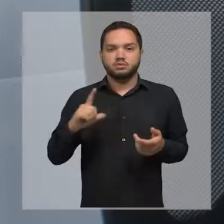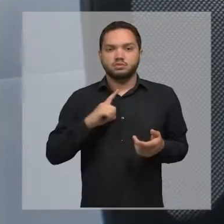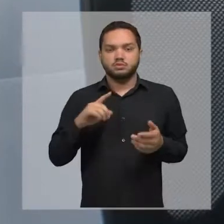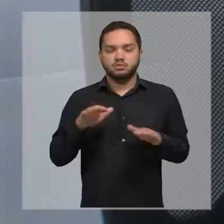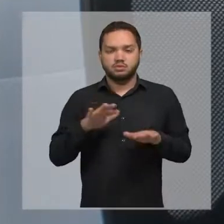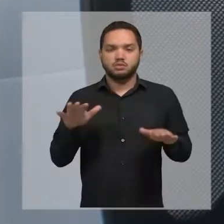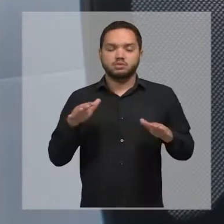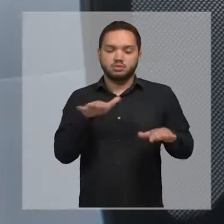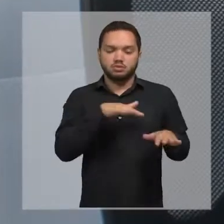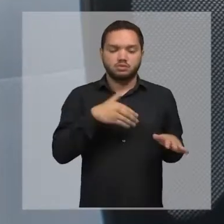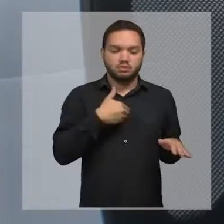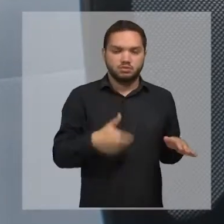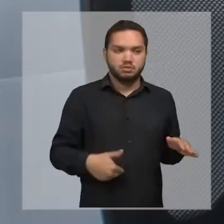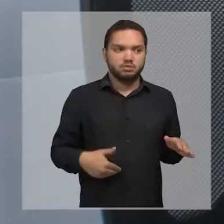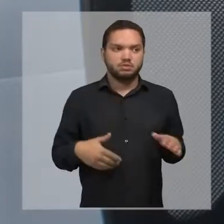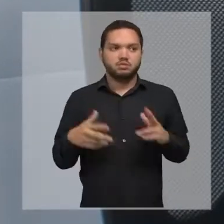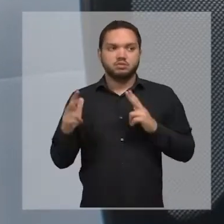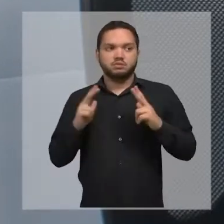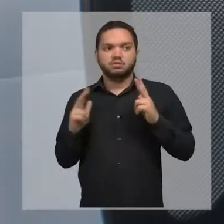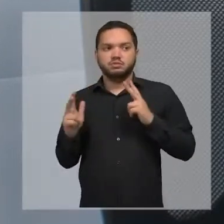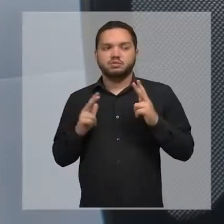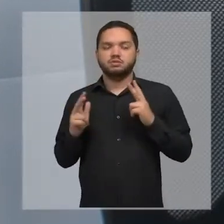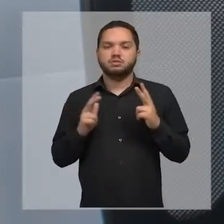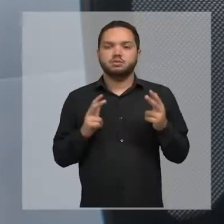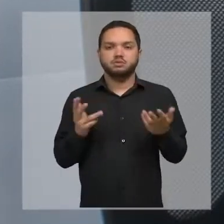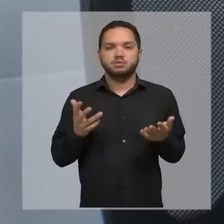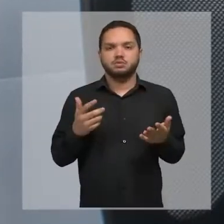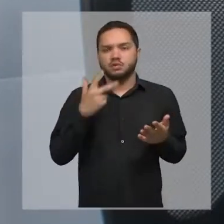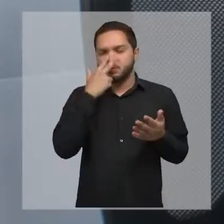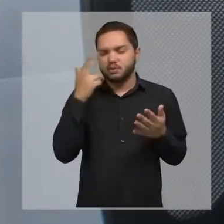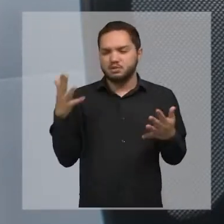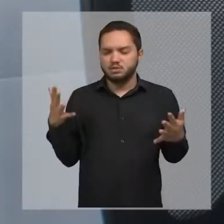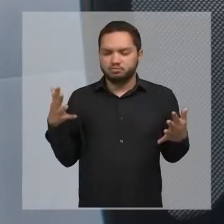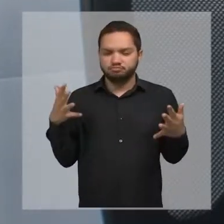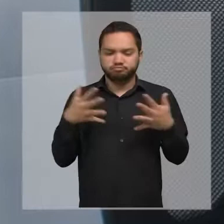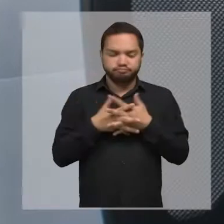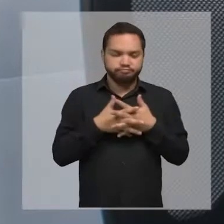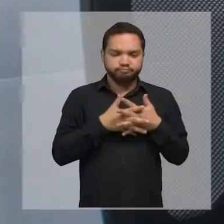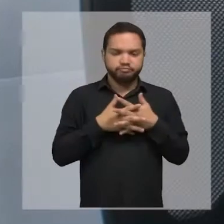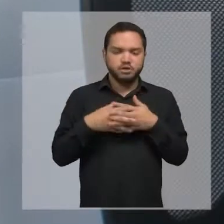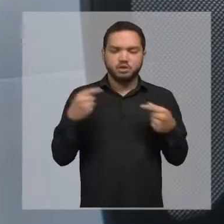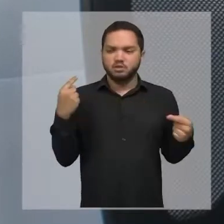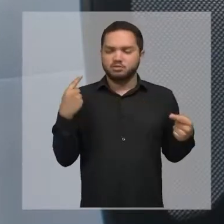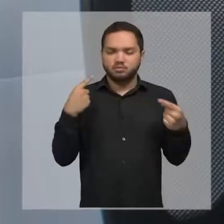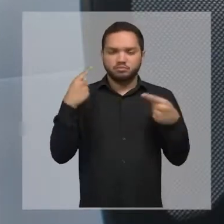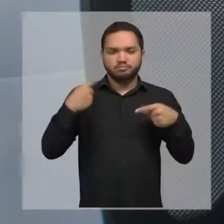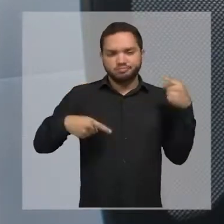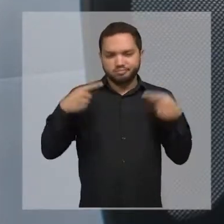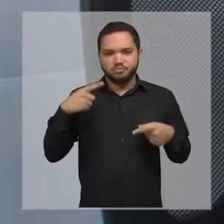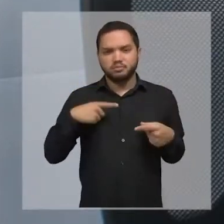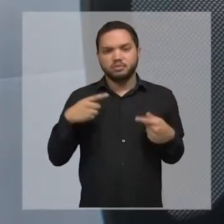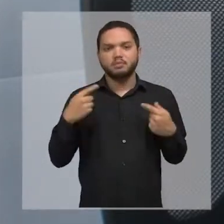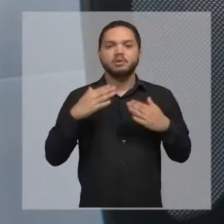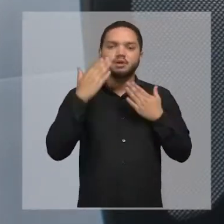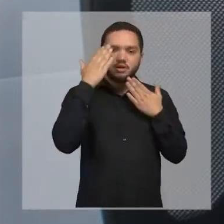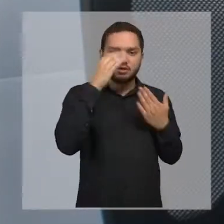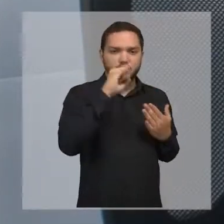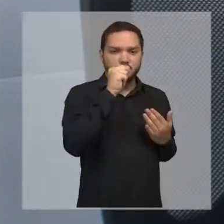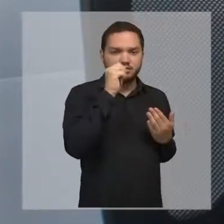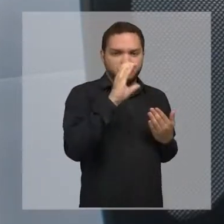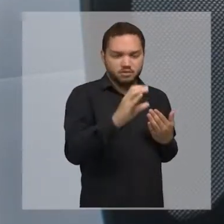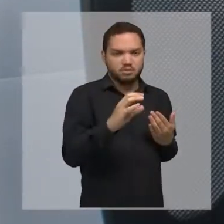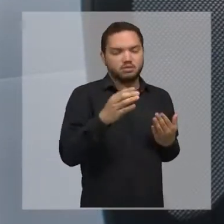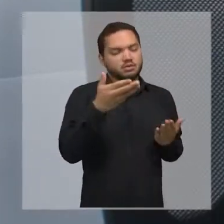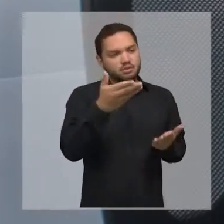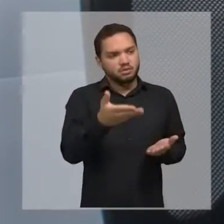e privado, ele ainda entra em atrito. Mas uma coisa eu lhe garanto, agradecer o